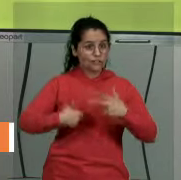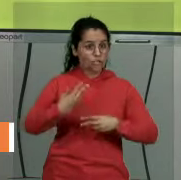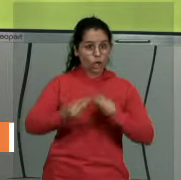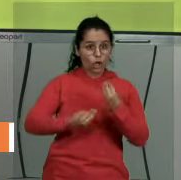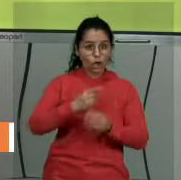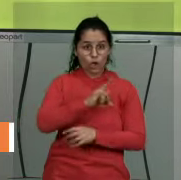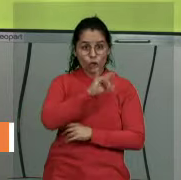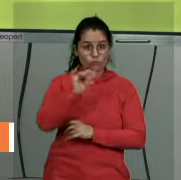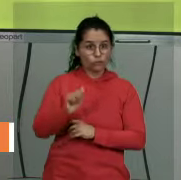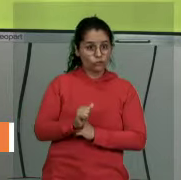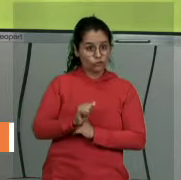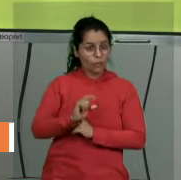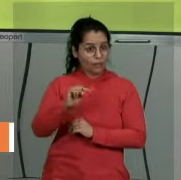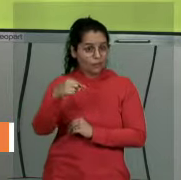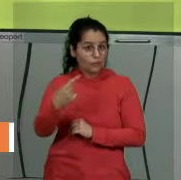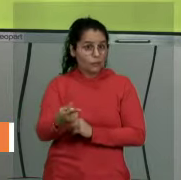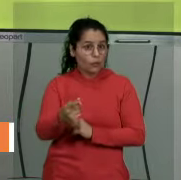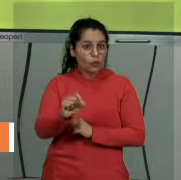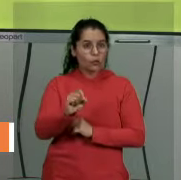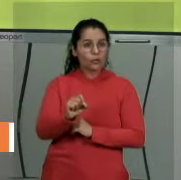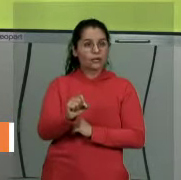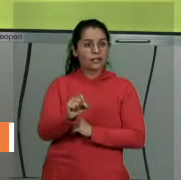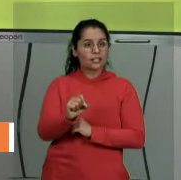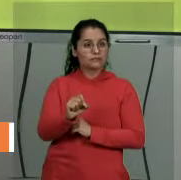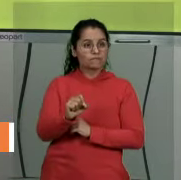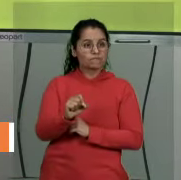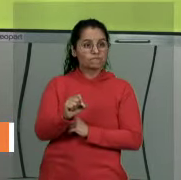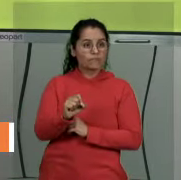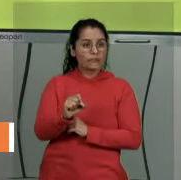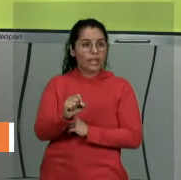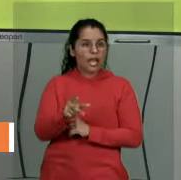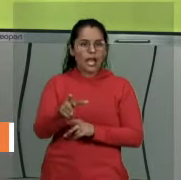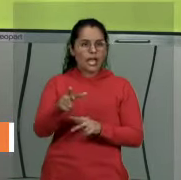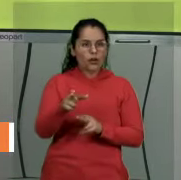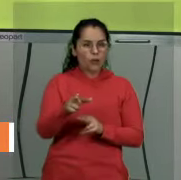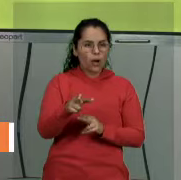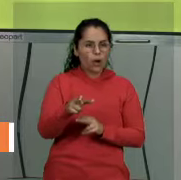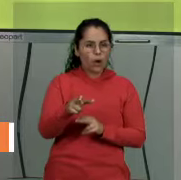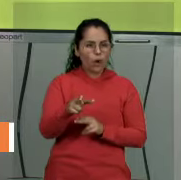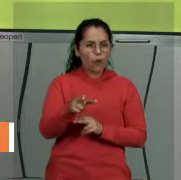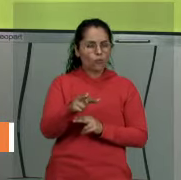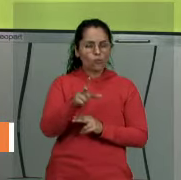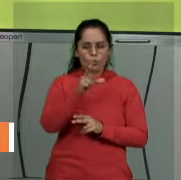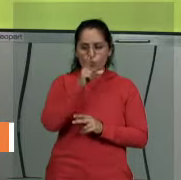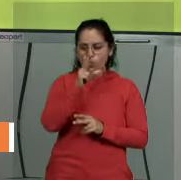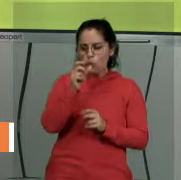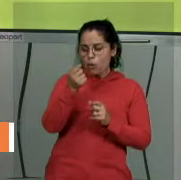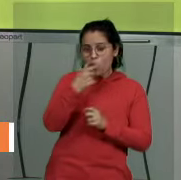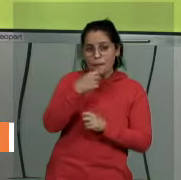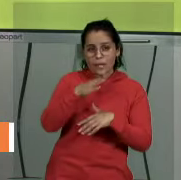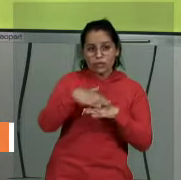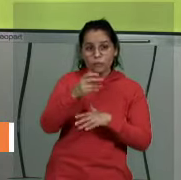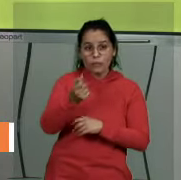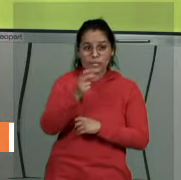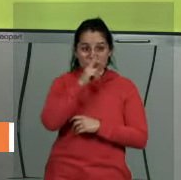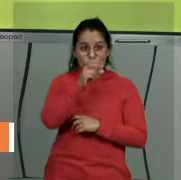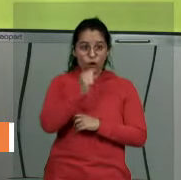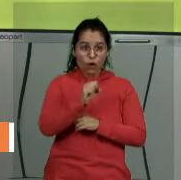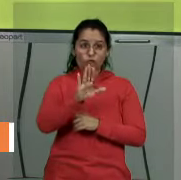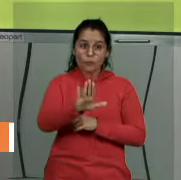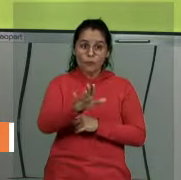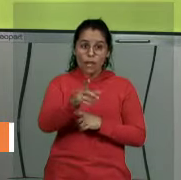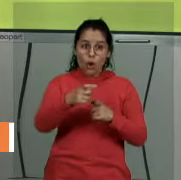dia da cirurgia e logo após, vai ser como se fosse um analgésico mais forte, mas em hospital é sob